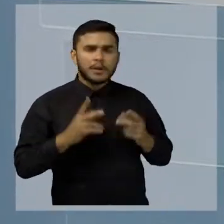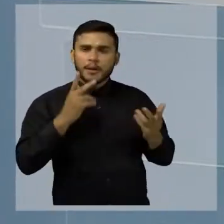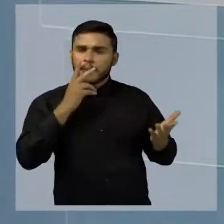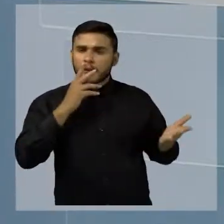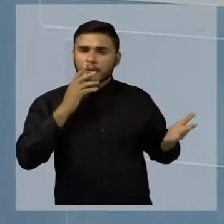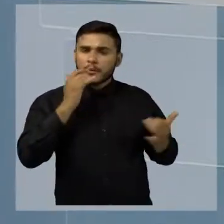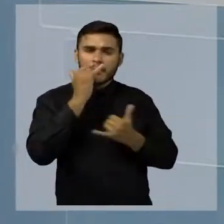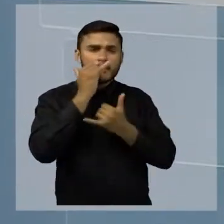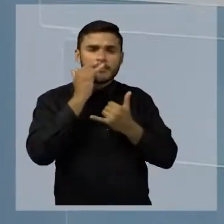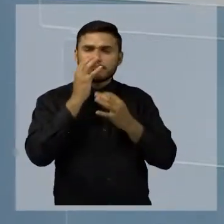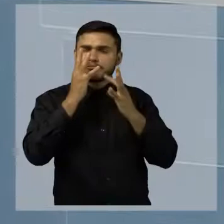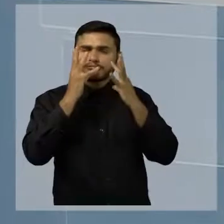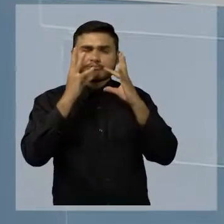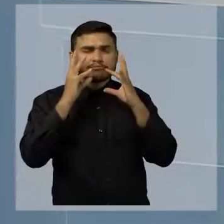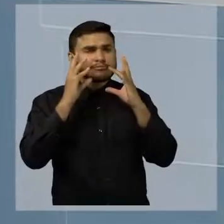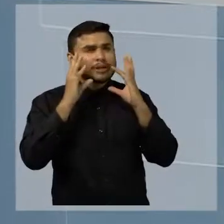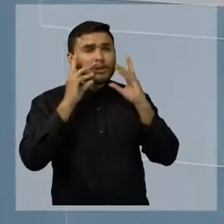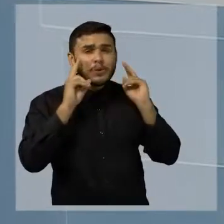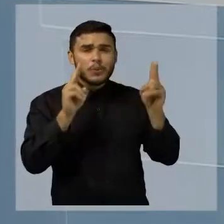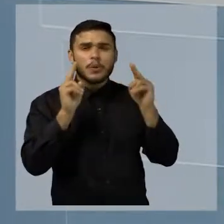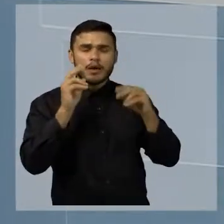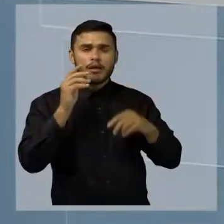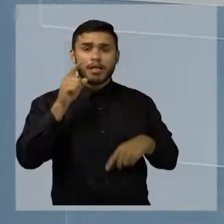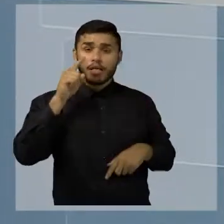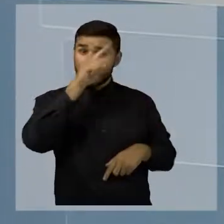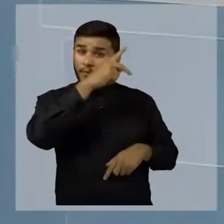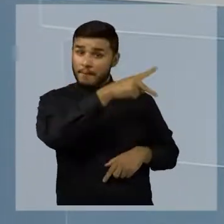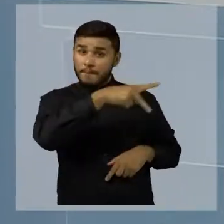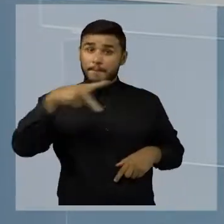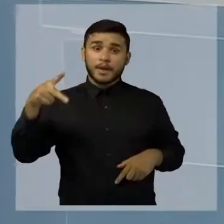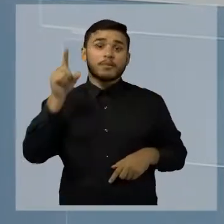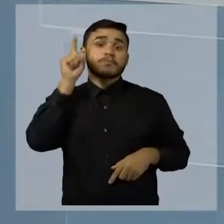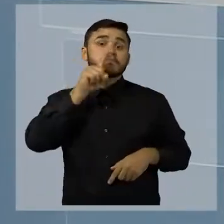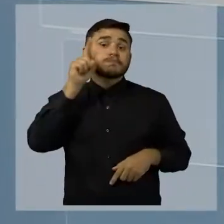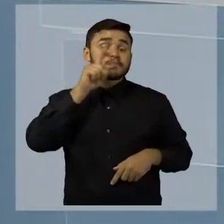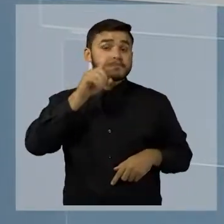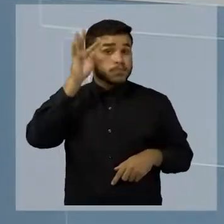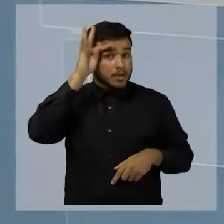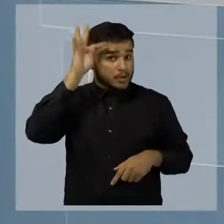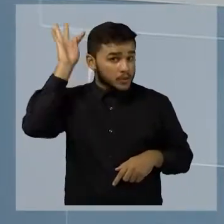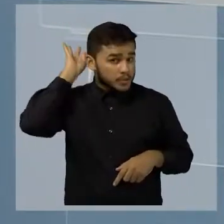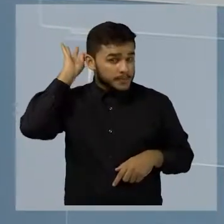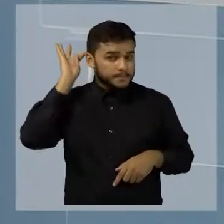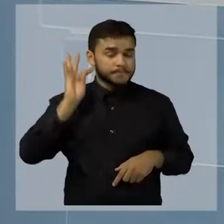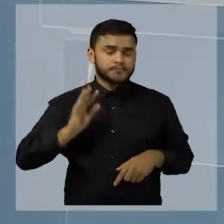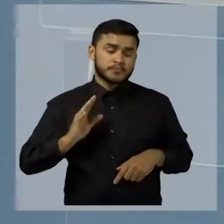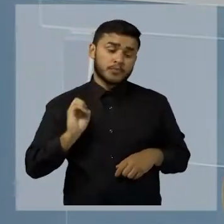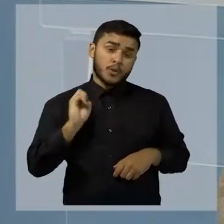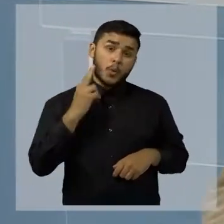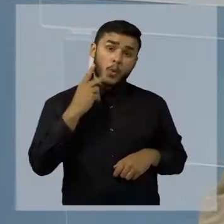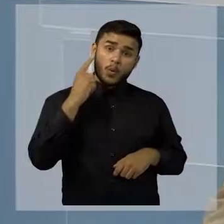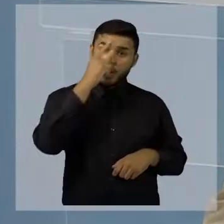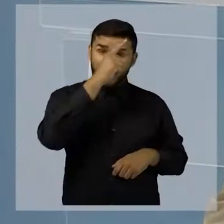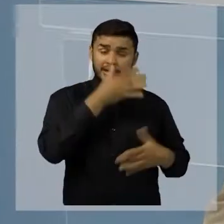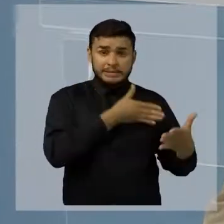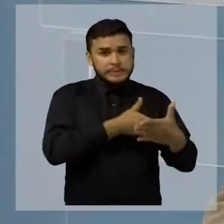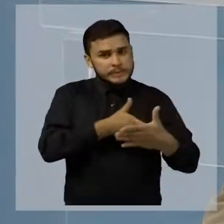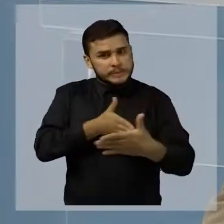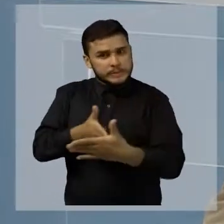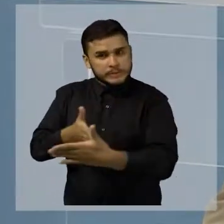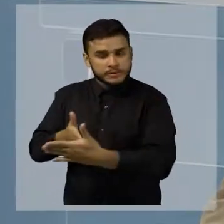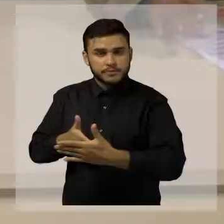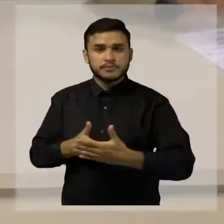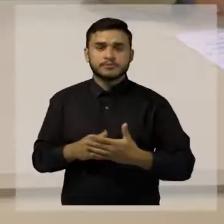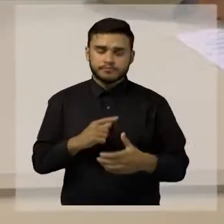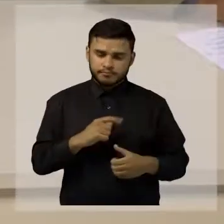Trump? O presidente dos Estados Unidos, ele tem sido embargado em alguns momentos, ou pelo judiciário, ou pelo próprio